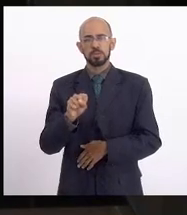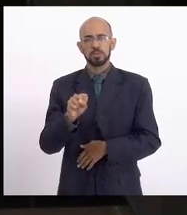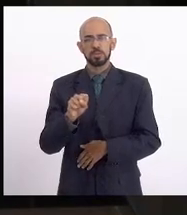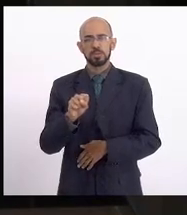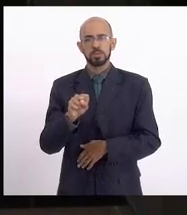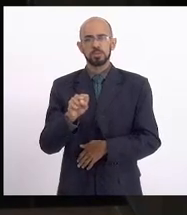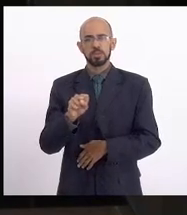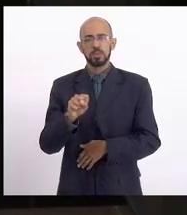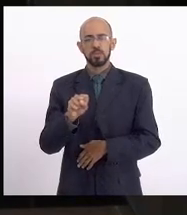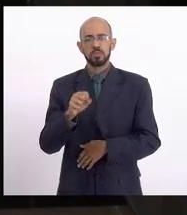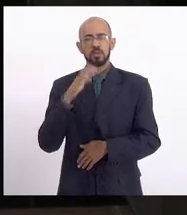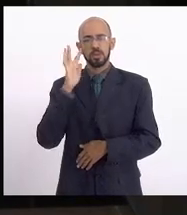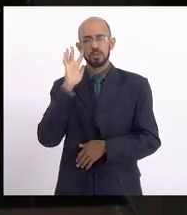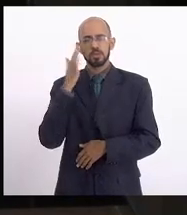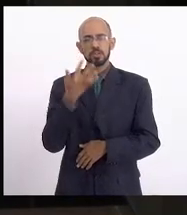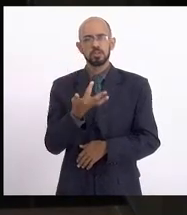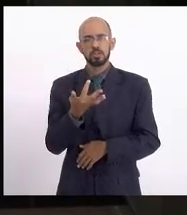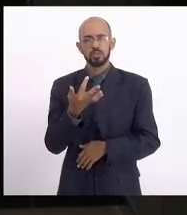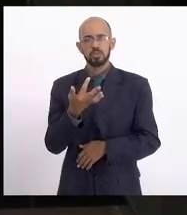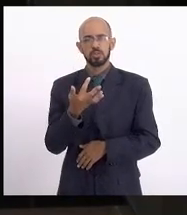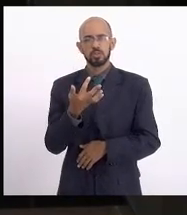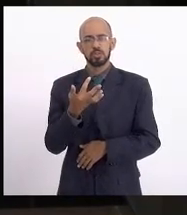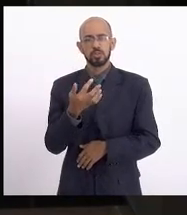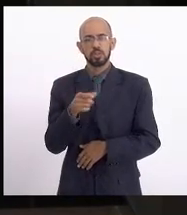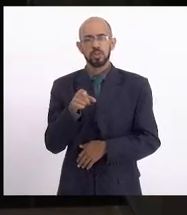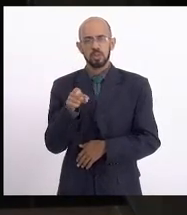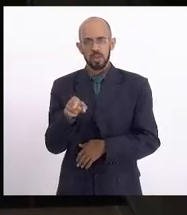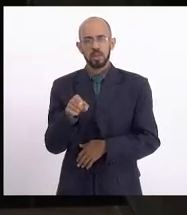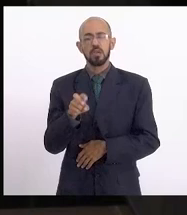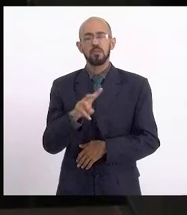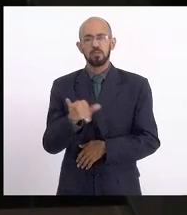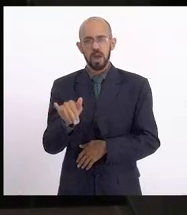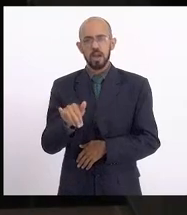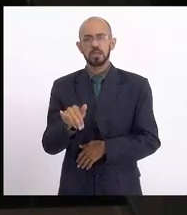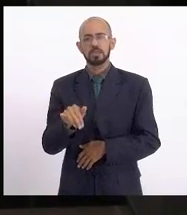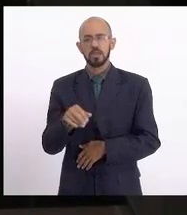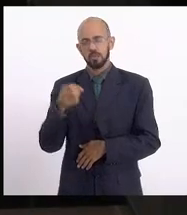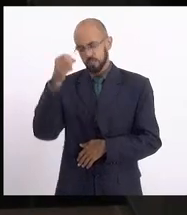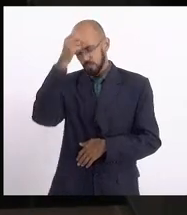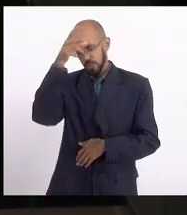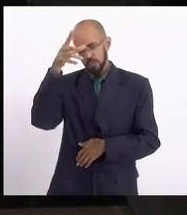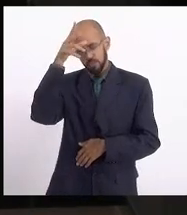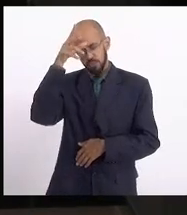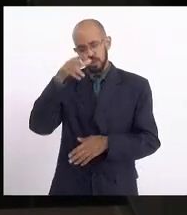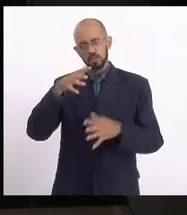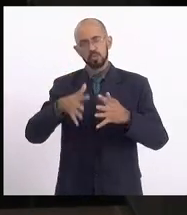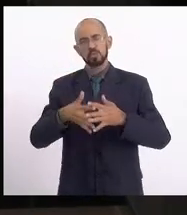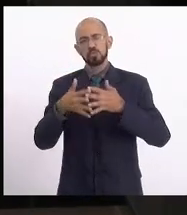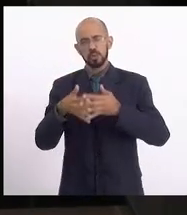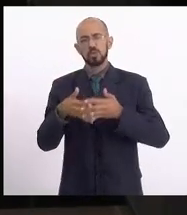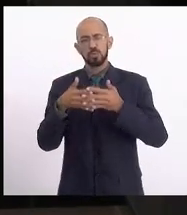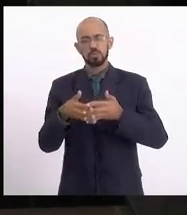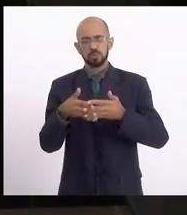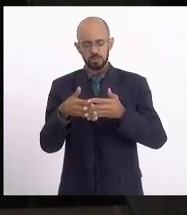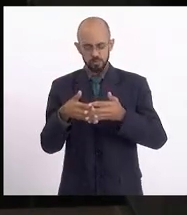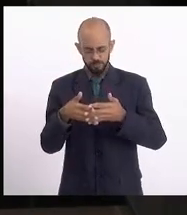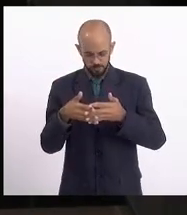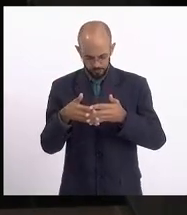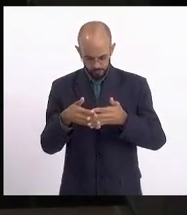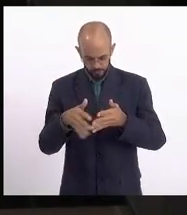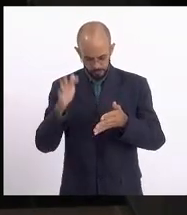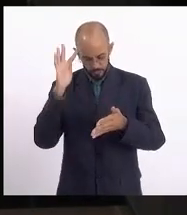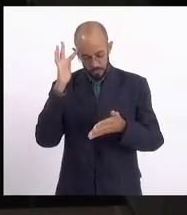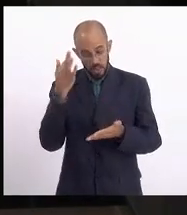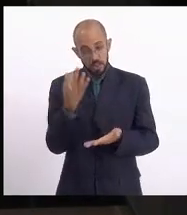ficou decidido que ele será o prefeito de Petrópolis. Decisão